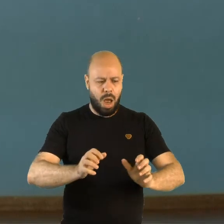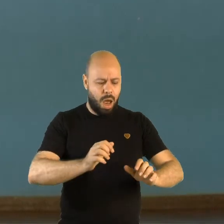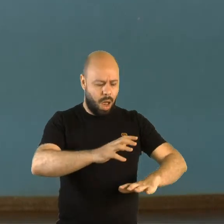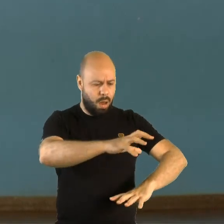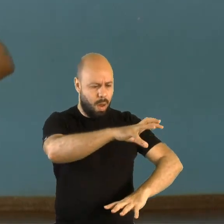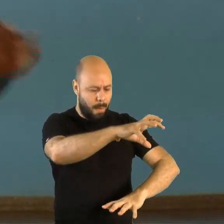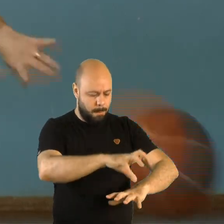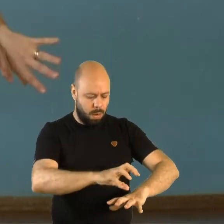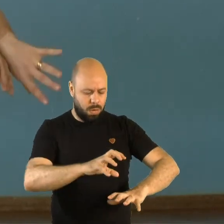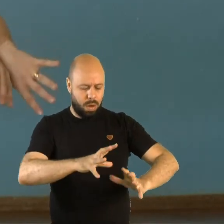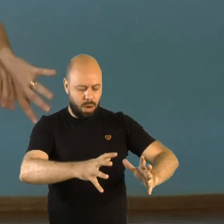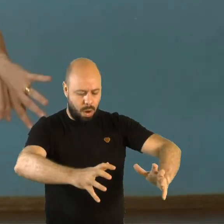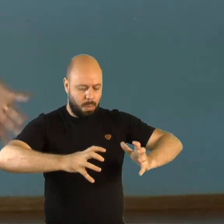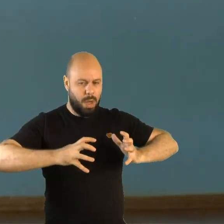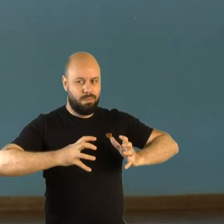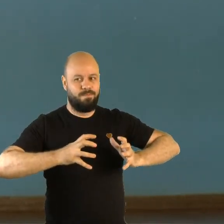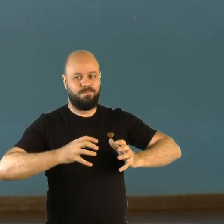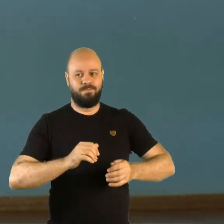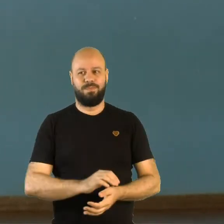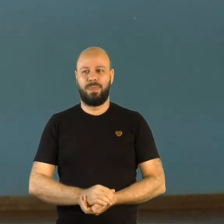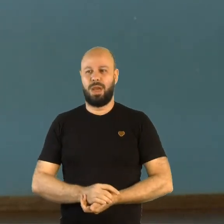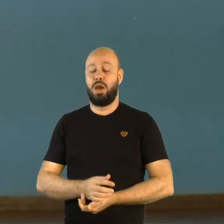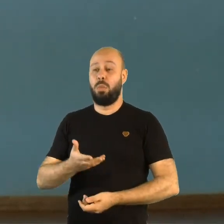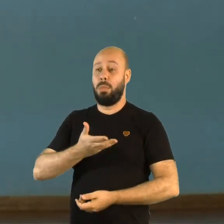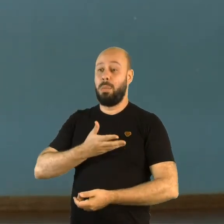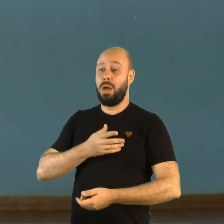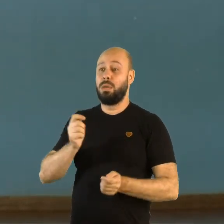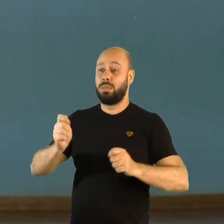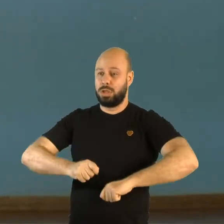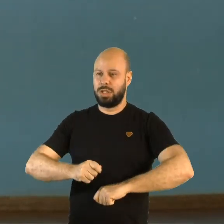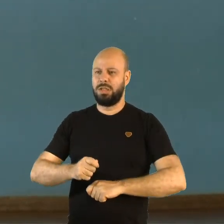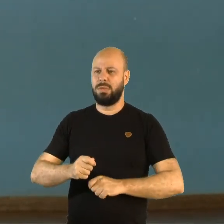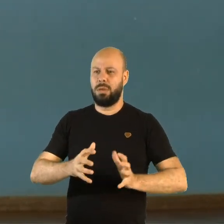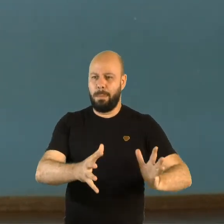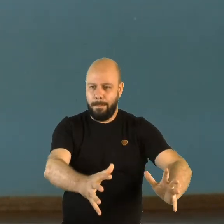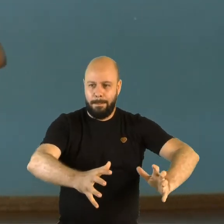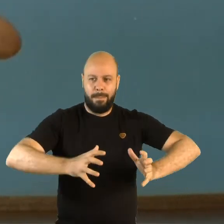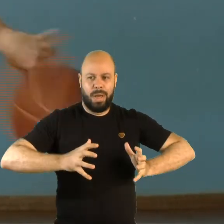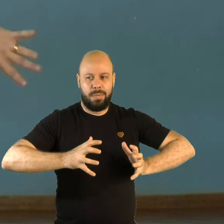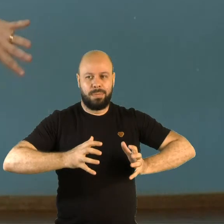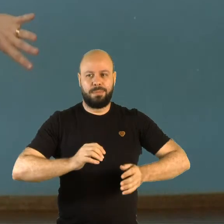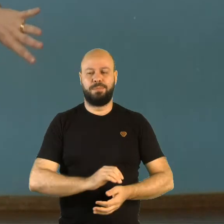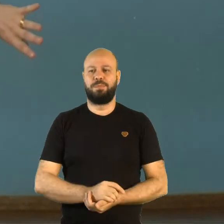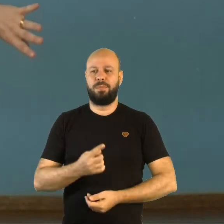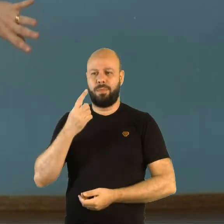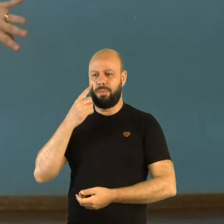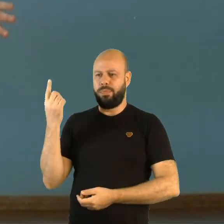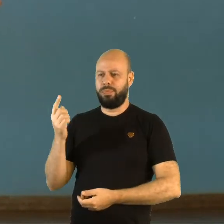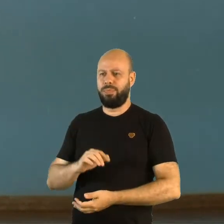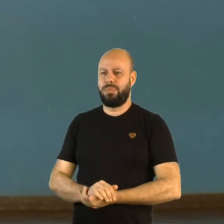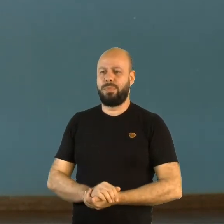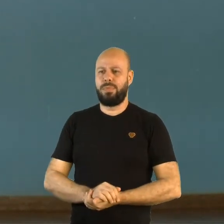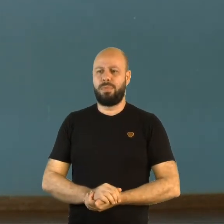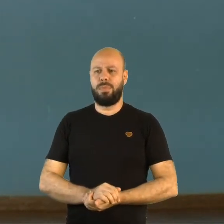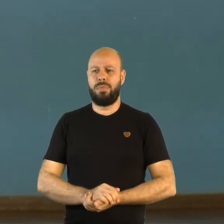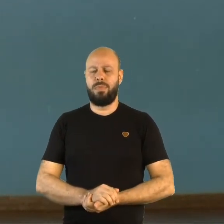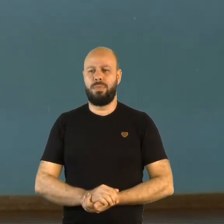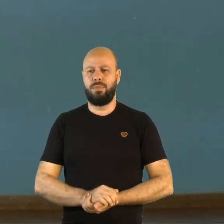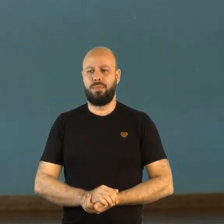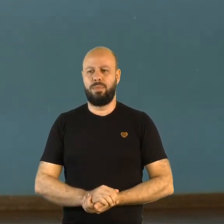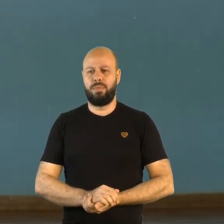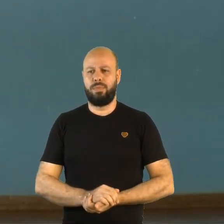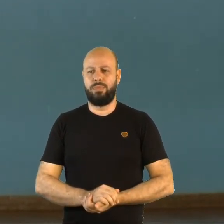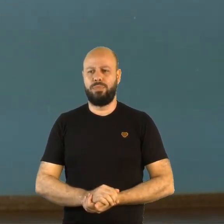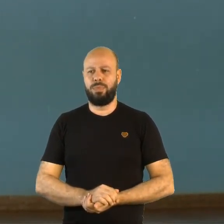que o meu colega consiga pegar esse passe palminha da mão para fora